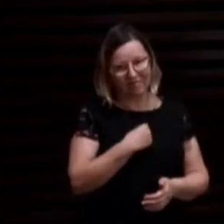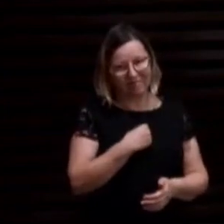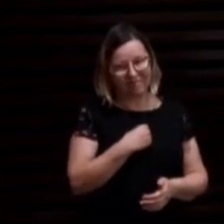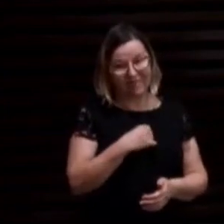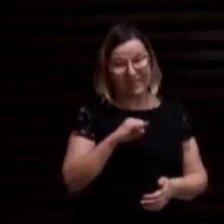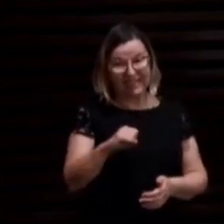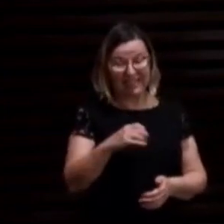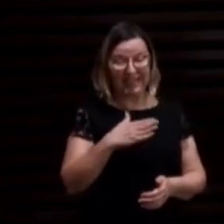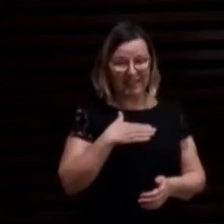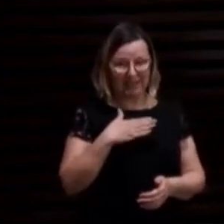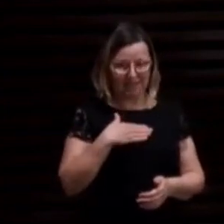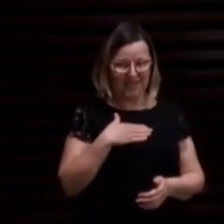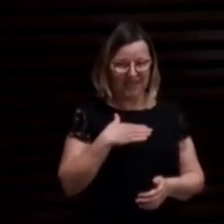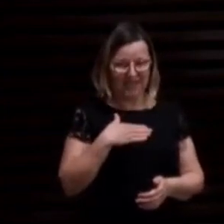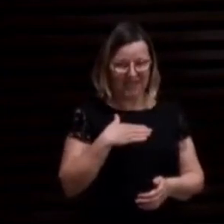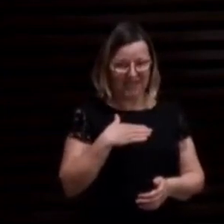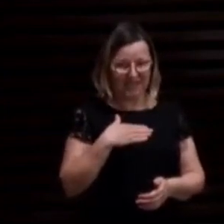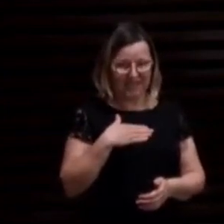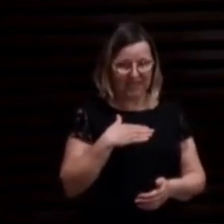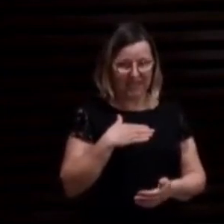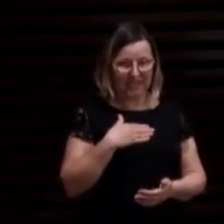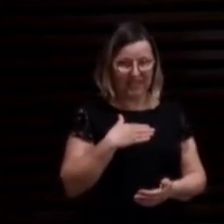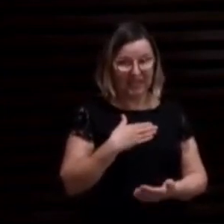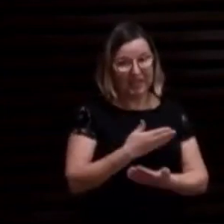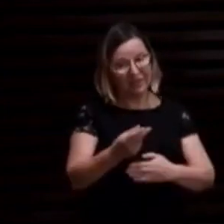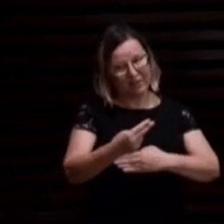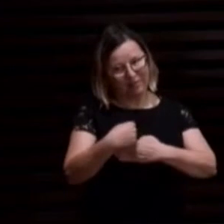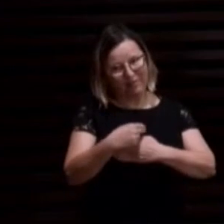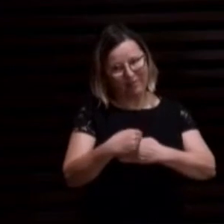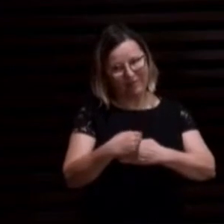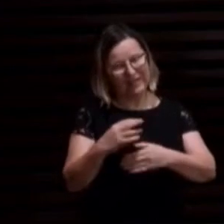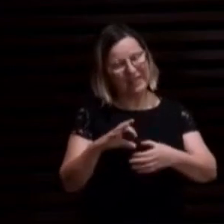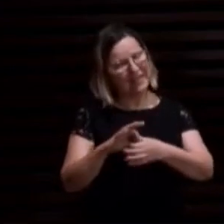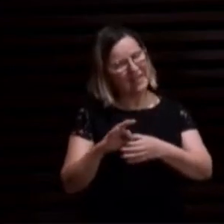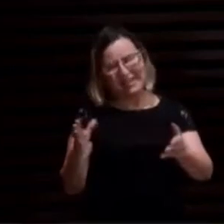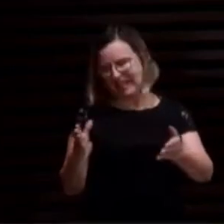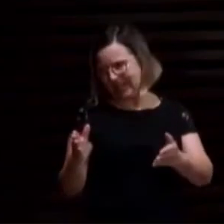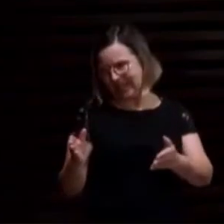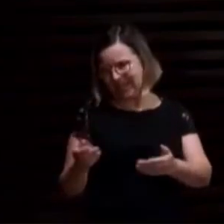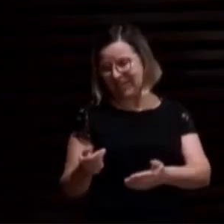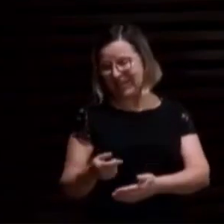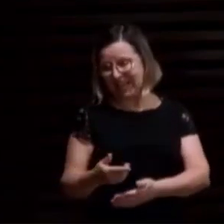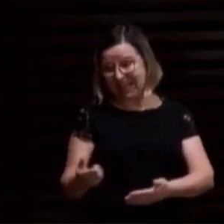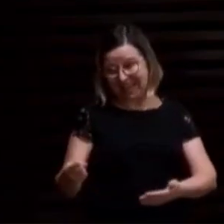mim, pois que buscai, deixai ir estes.